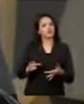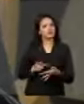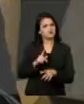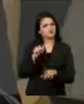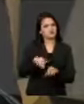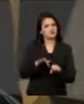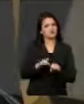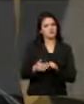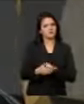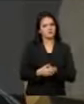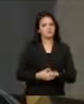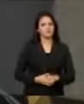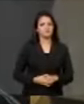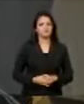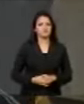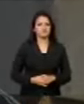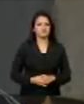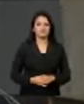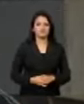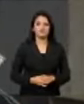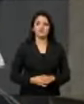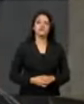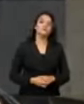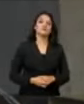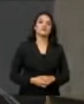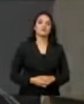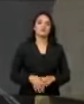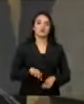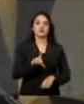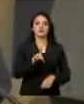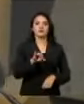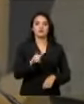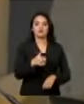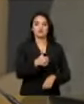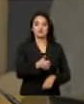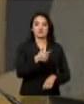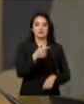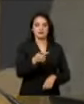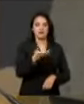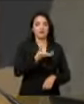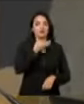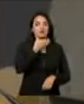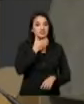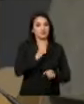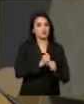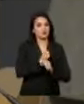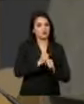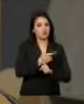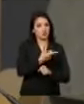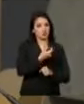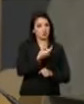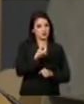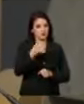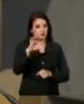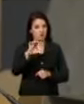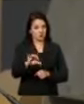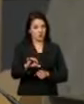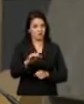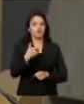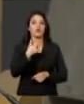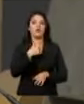Supremo. Em 17 de dezembro de 2009, deferi,